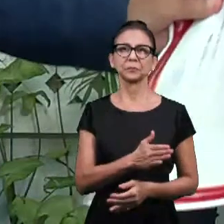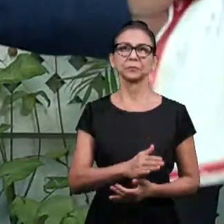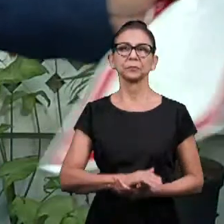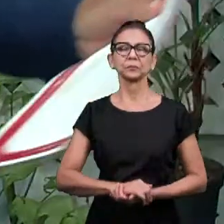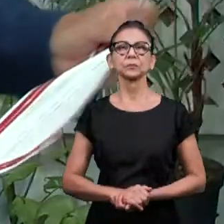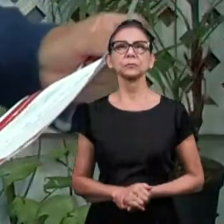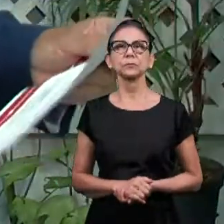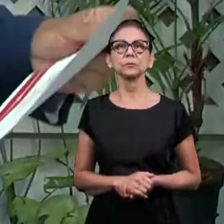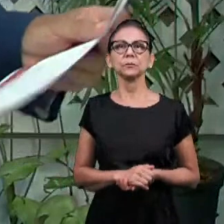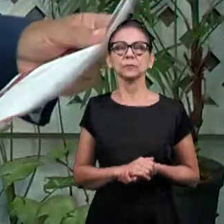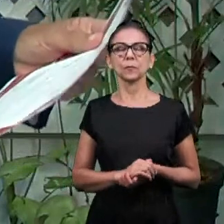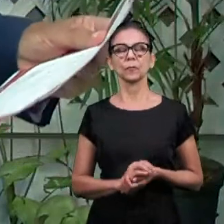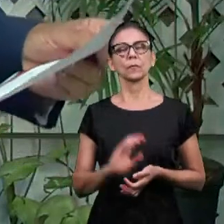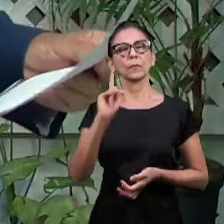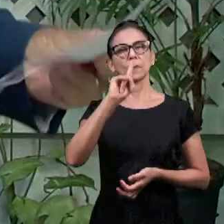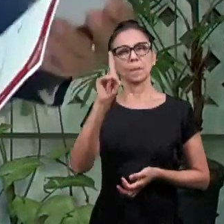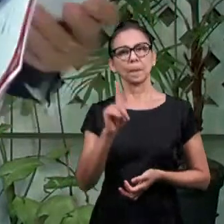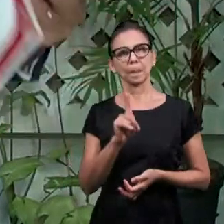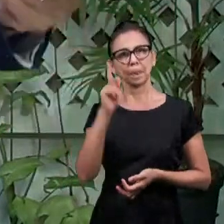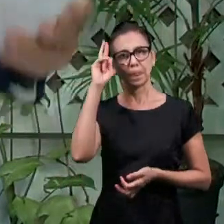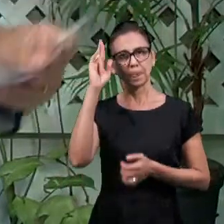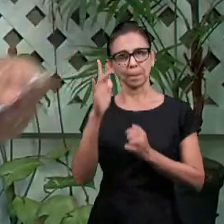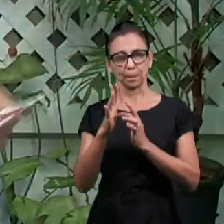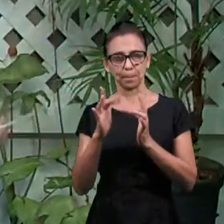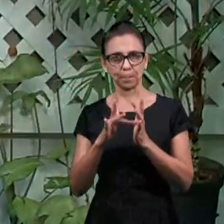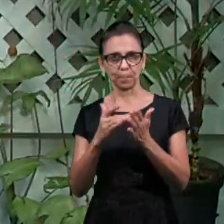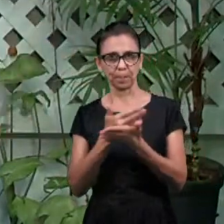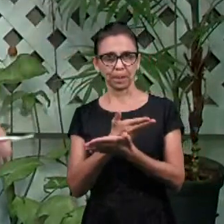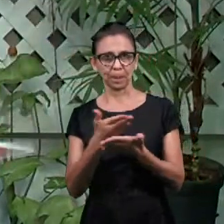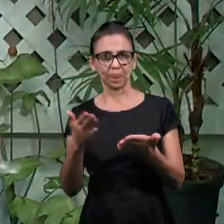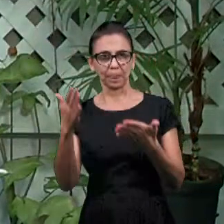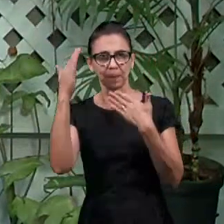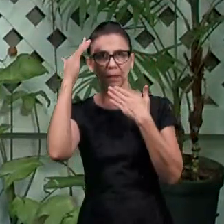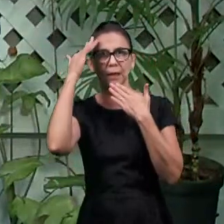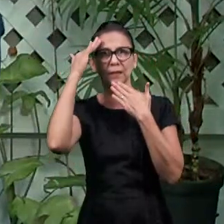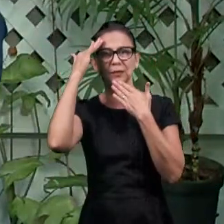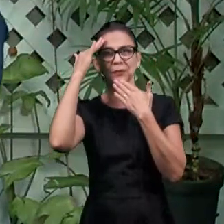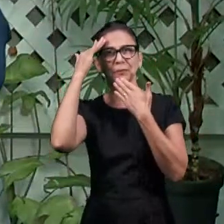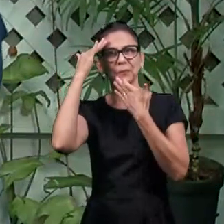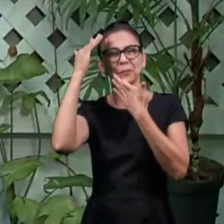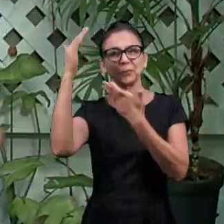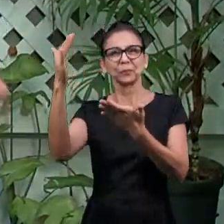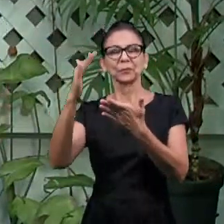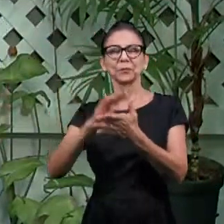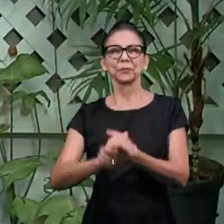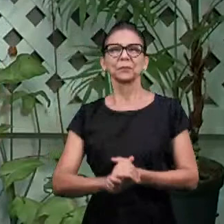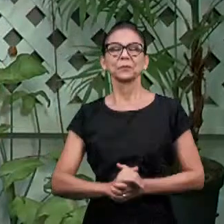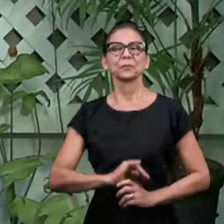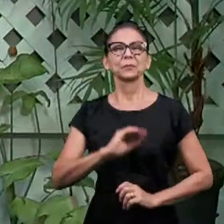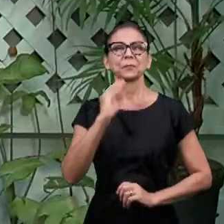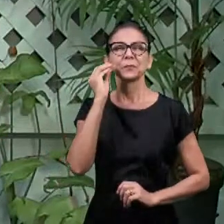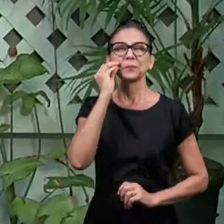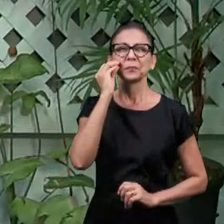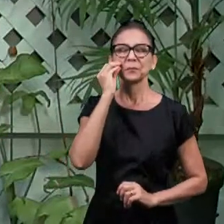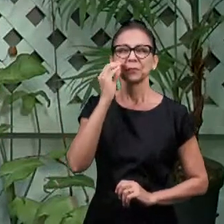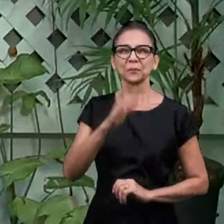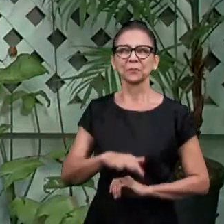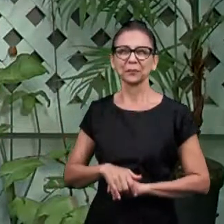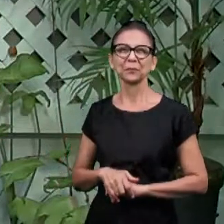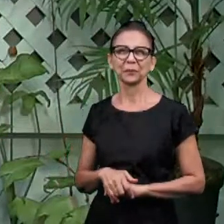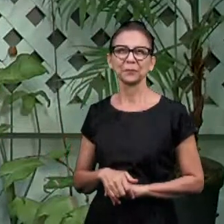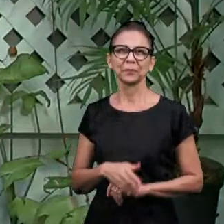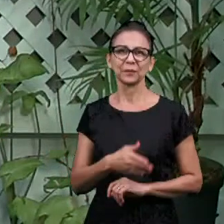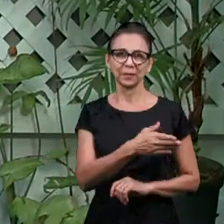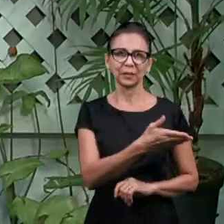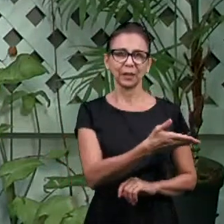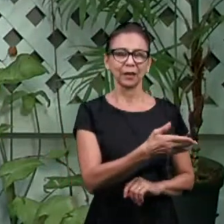Bem, irmãos, a paz do Senhor, agradeço a oportunidade, pastor Josias está nos dando aqui,